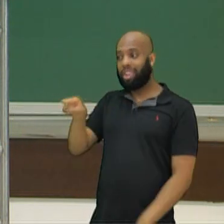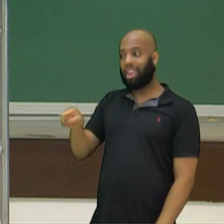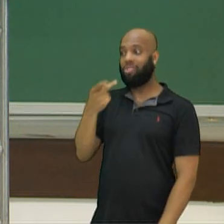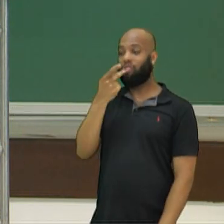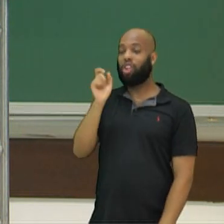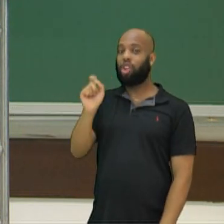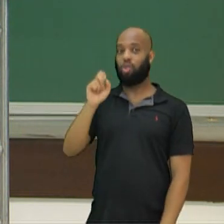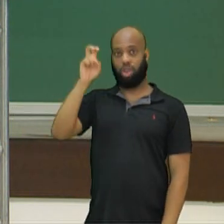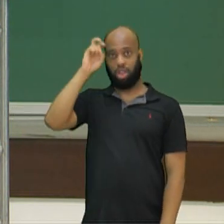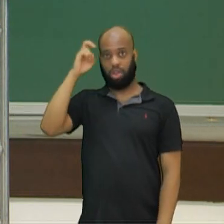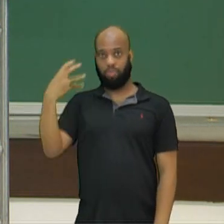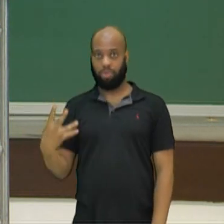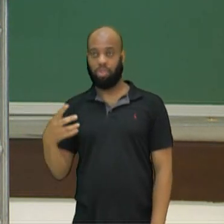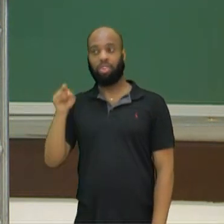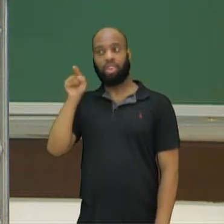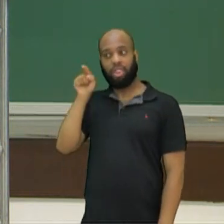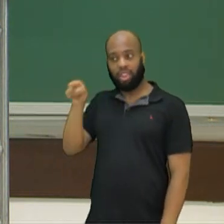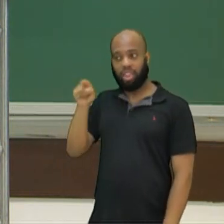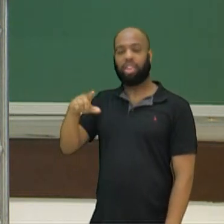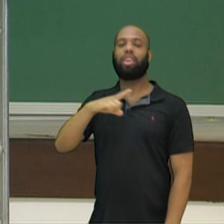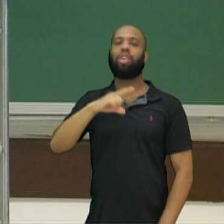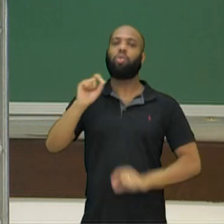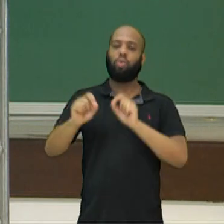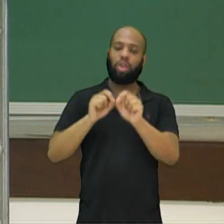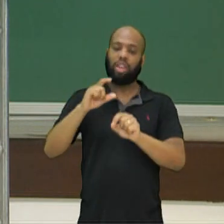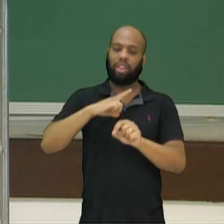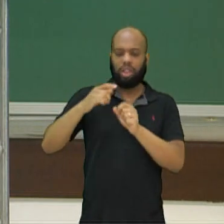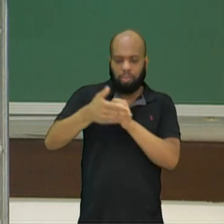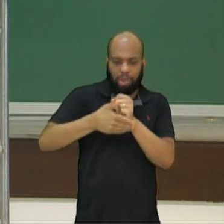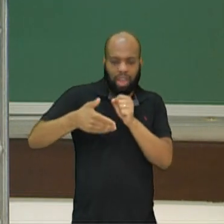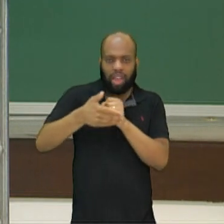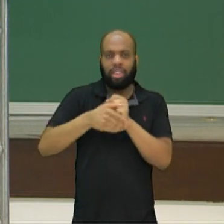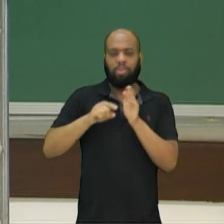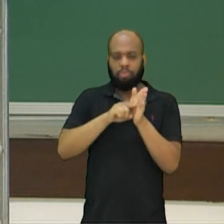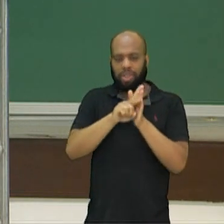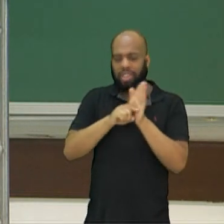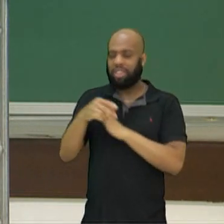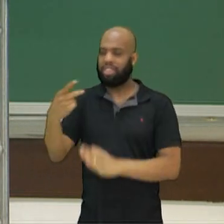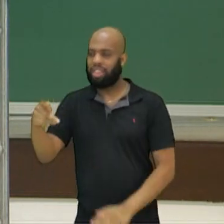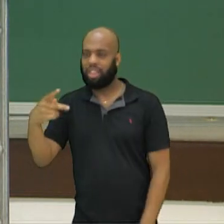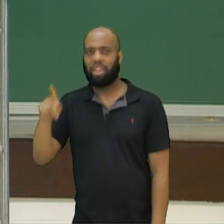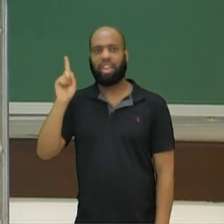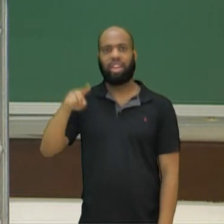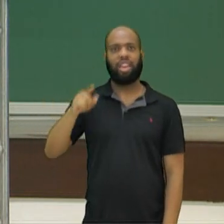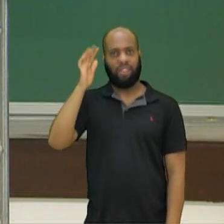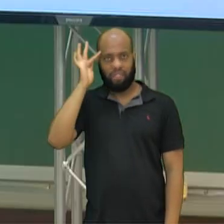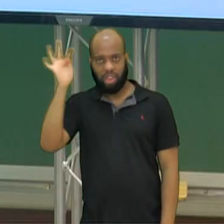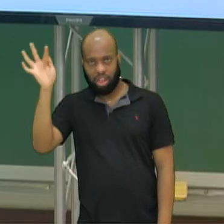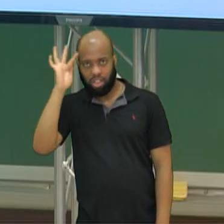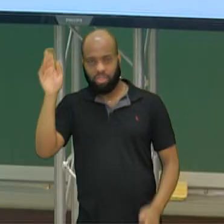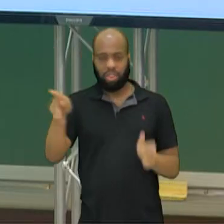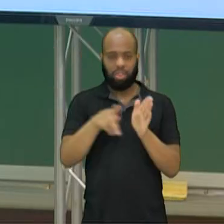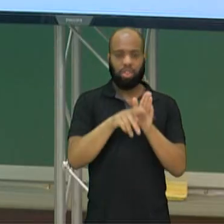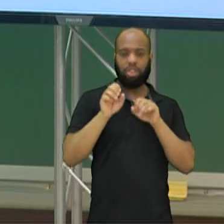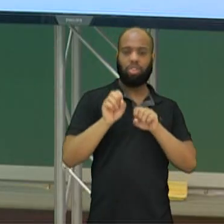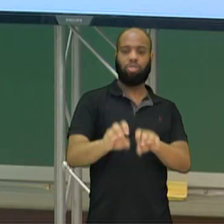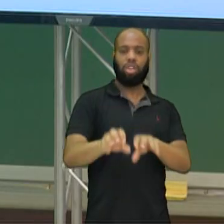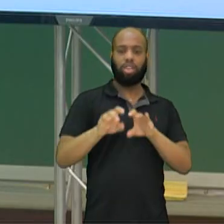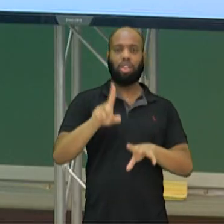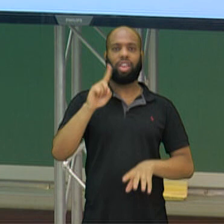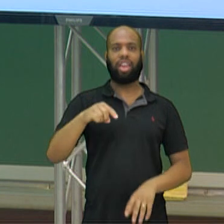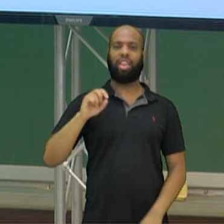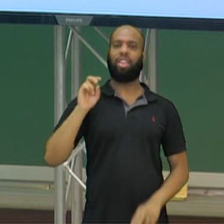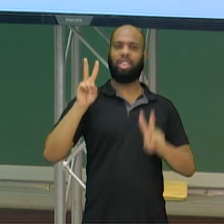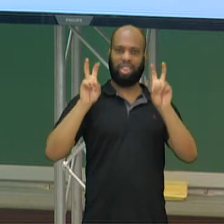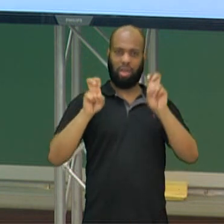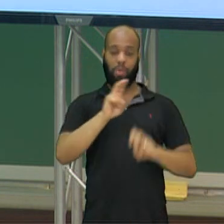Que se inspira nas suas pesquisas uma filosofia da educação que chamou-se de